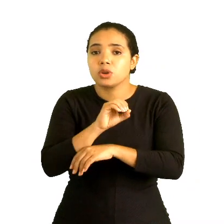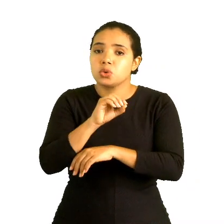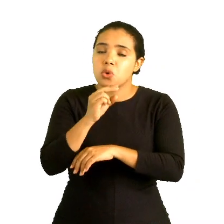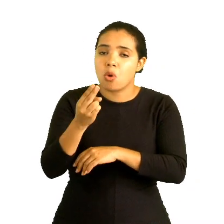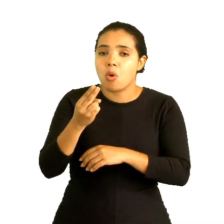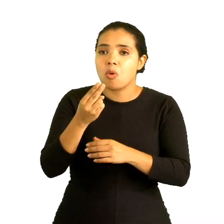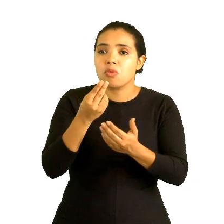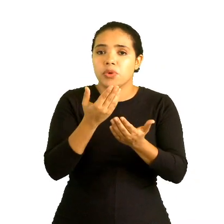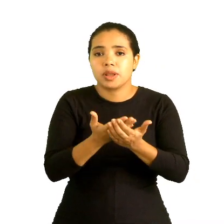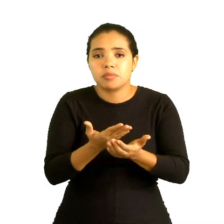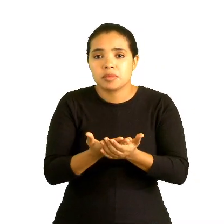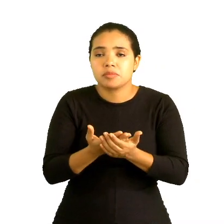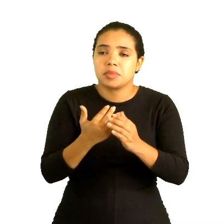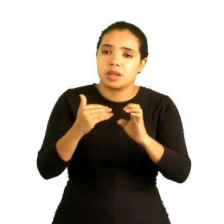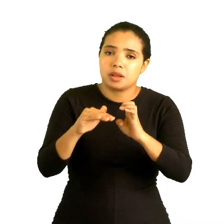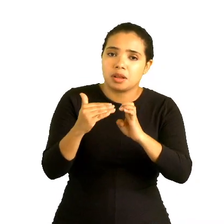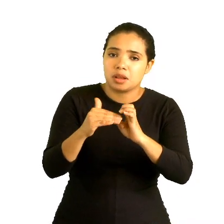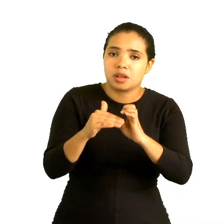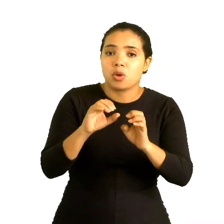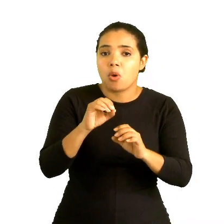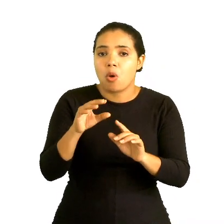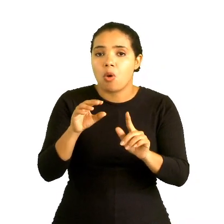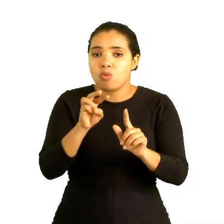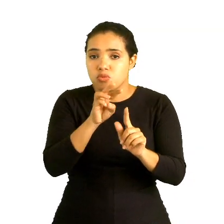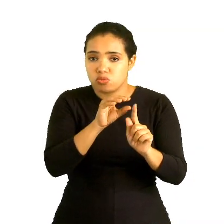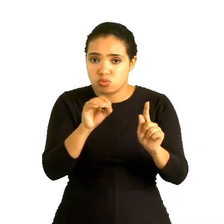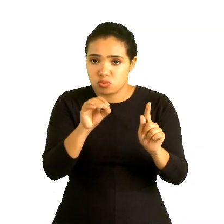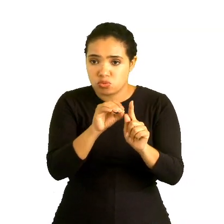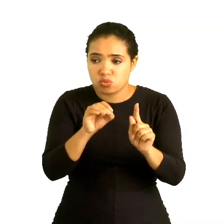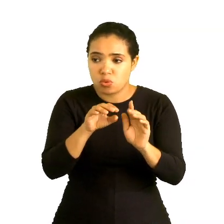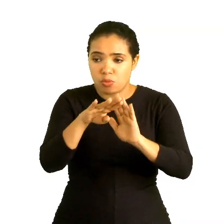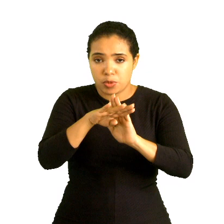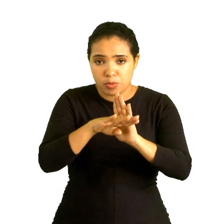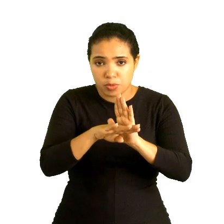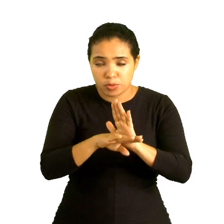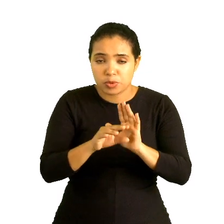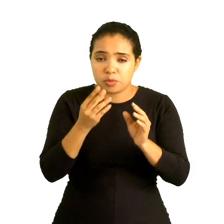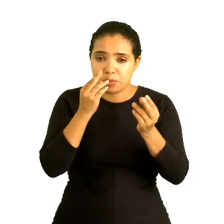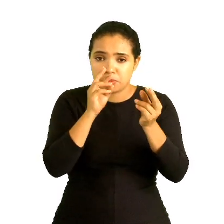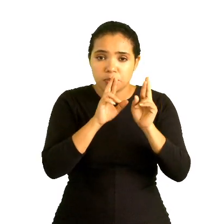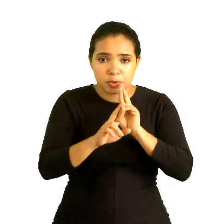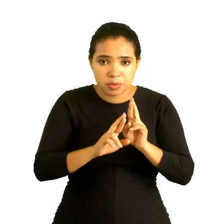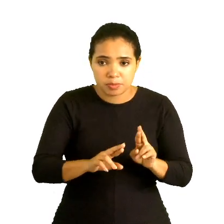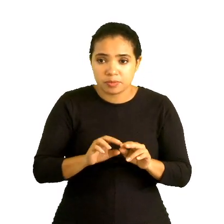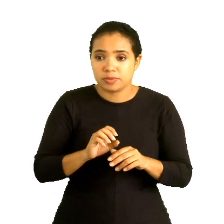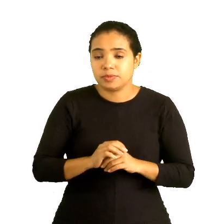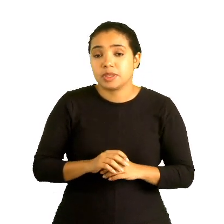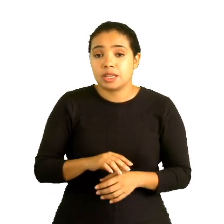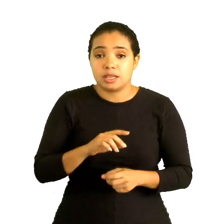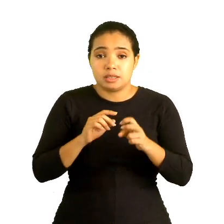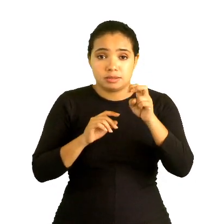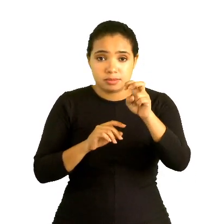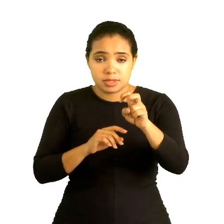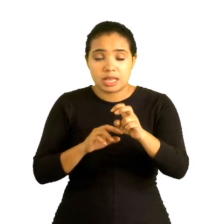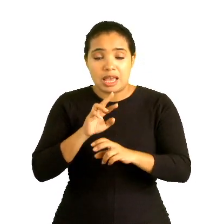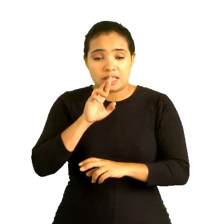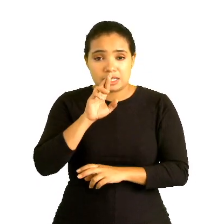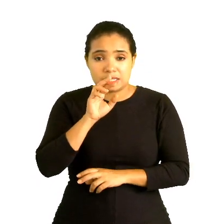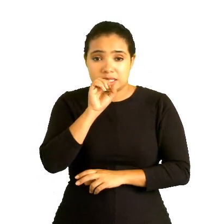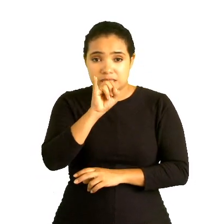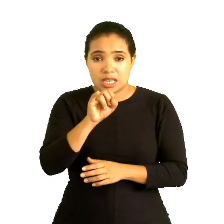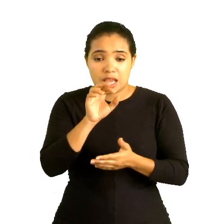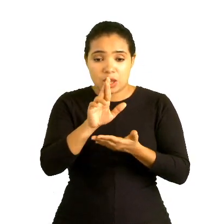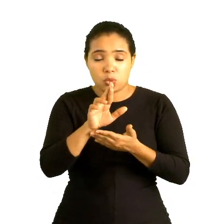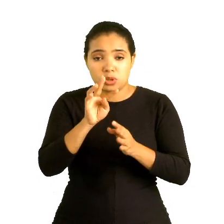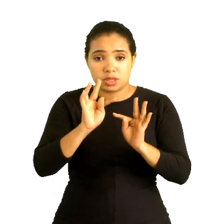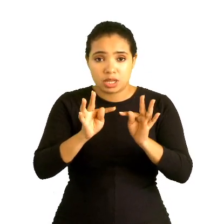ou formulários no Google. Quinto, caso você não tenha o recurso tecnológico,